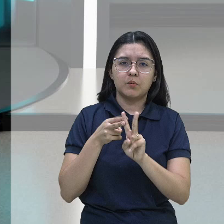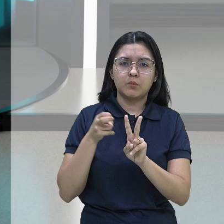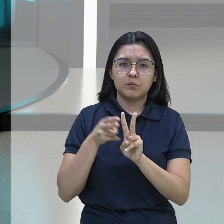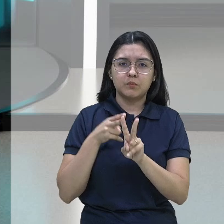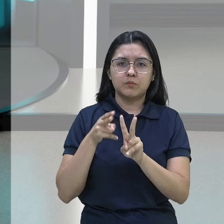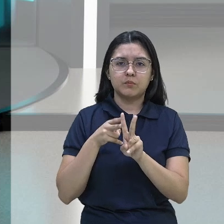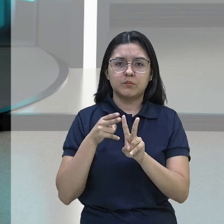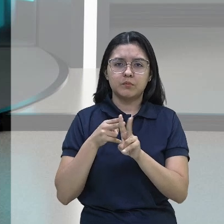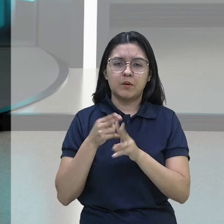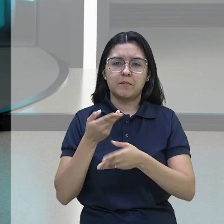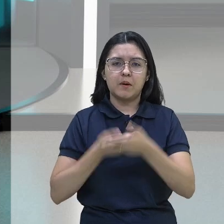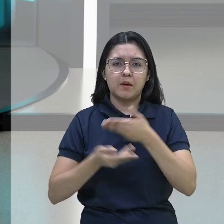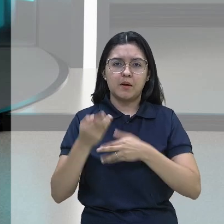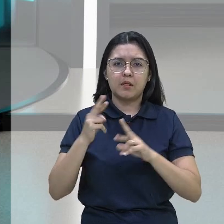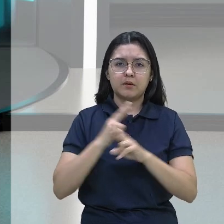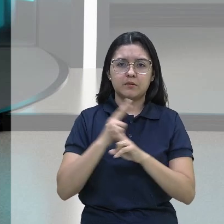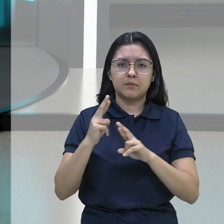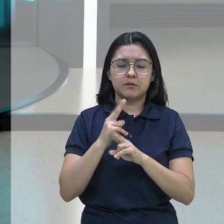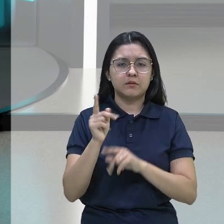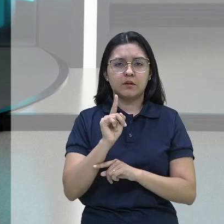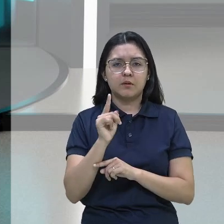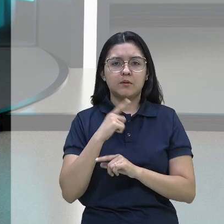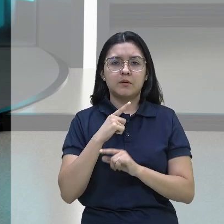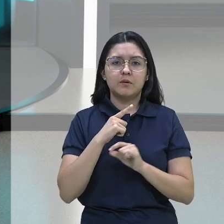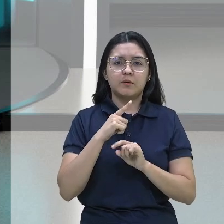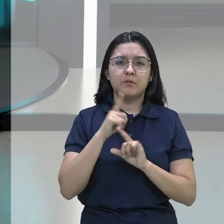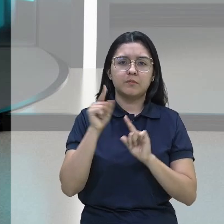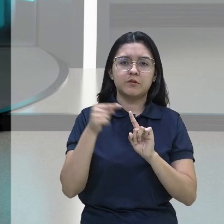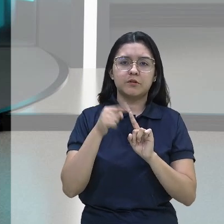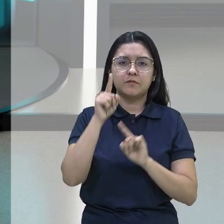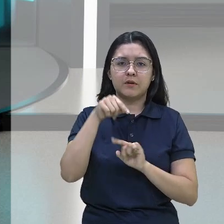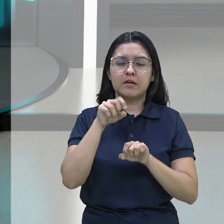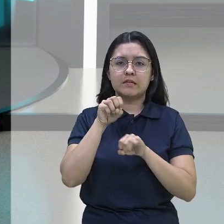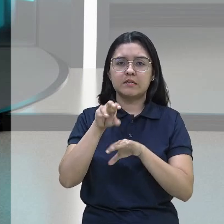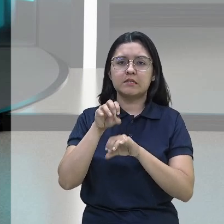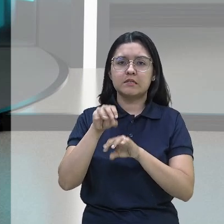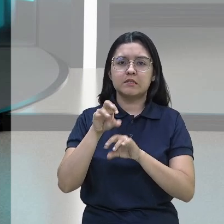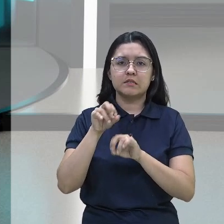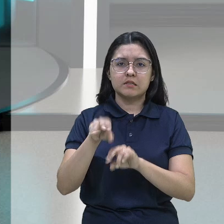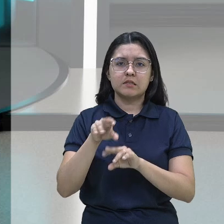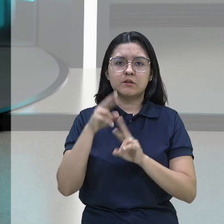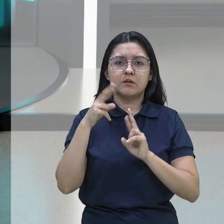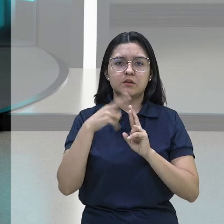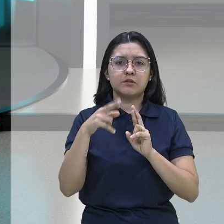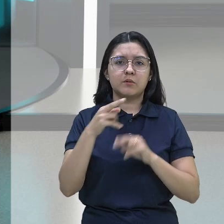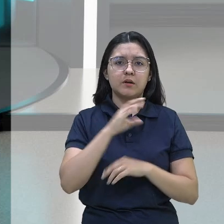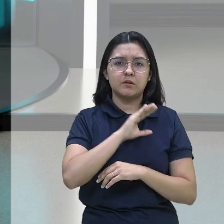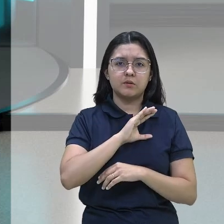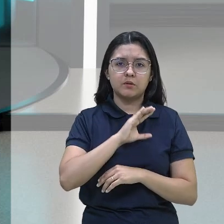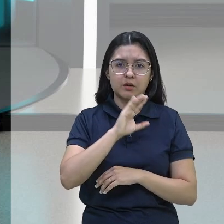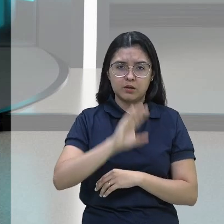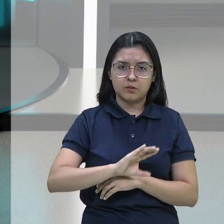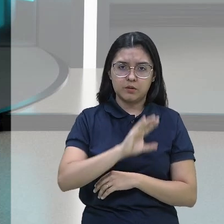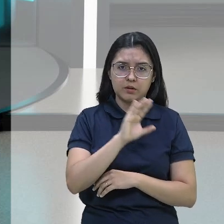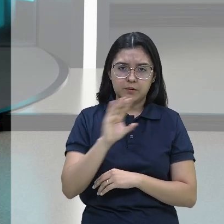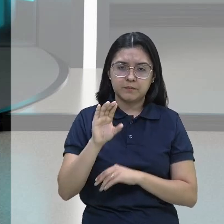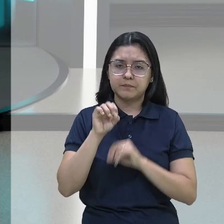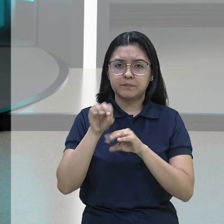estreitar esses laços, não. A preocupação era transmitir os ensinamentos católicos.